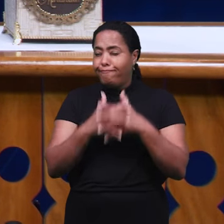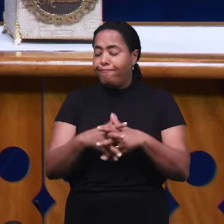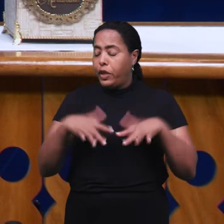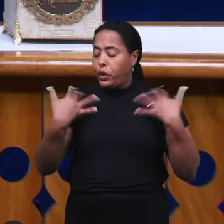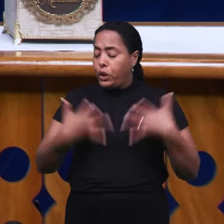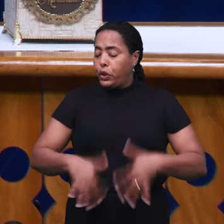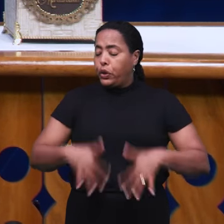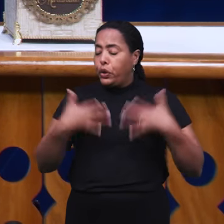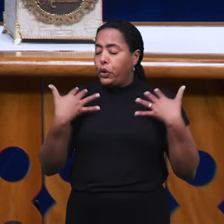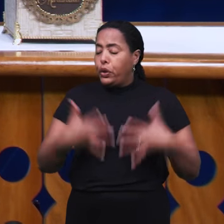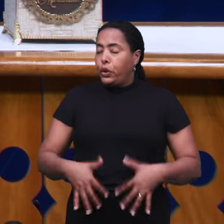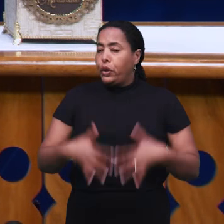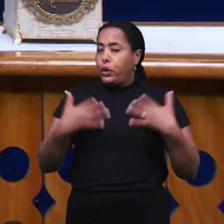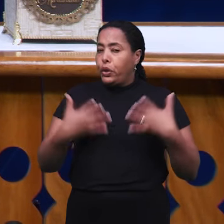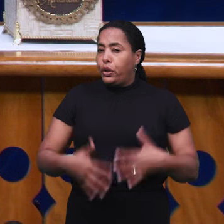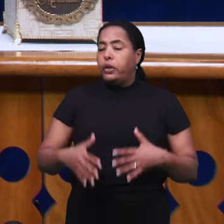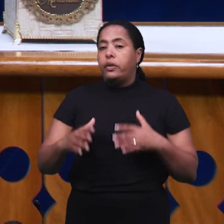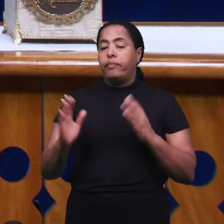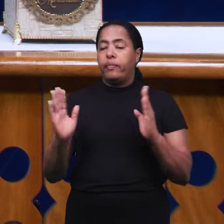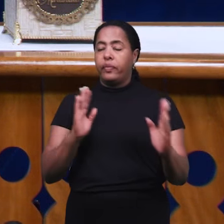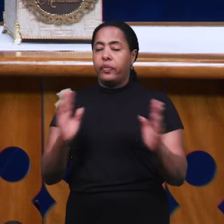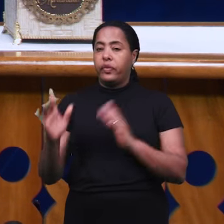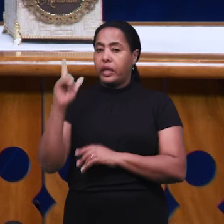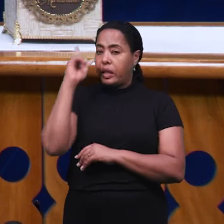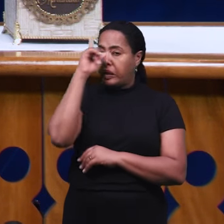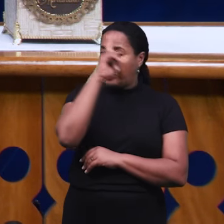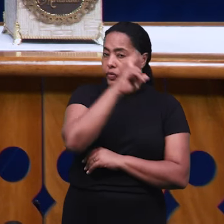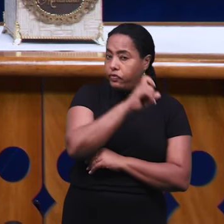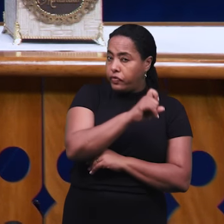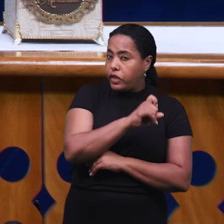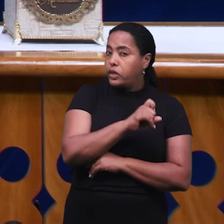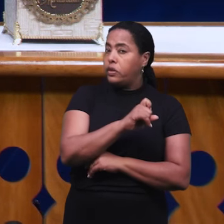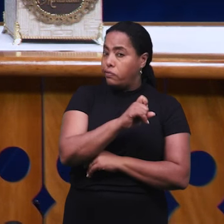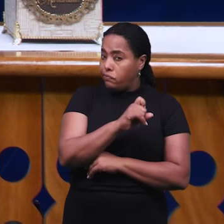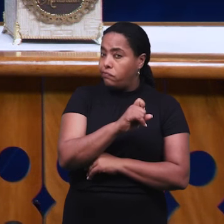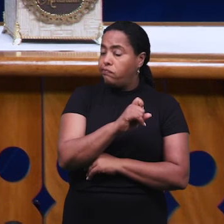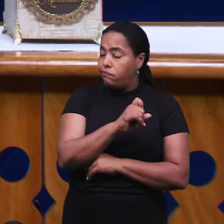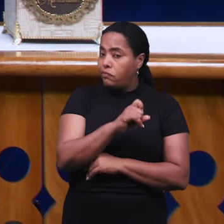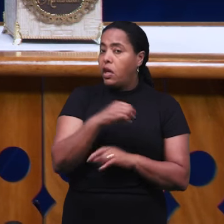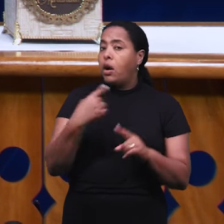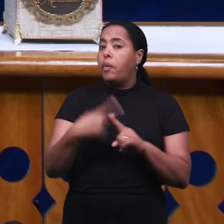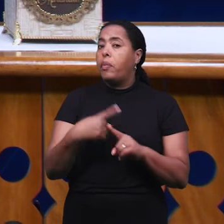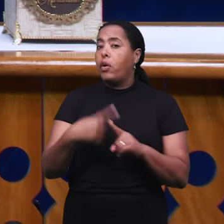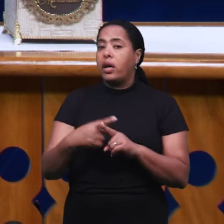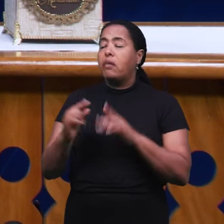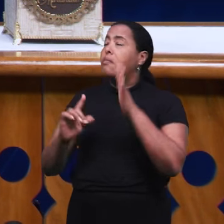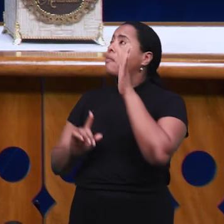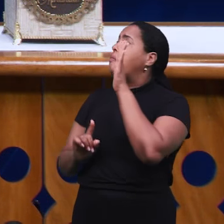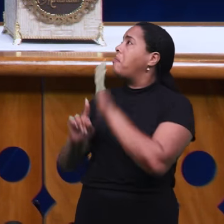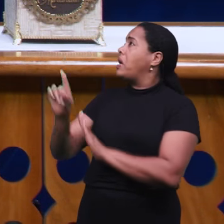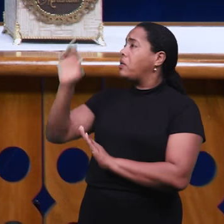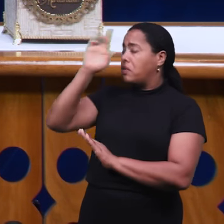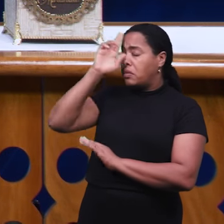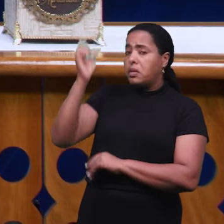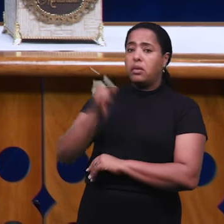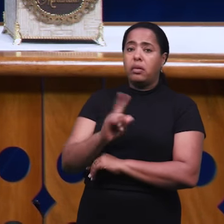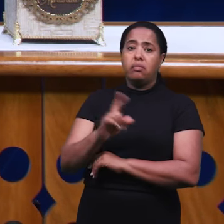entram em aflições, em situações até difíceis de sair, porque não consultam o Senhor.